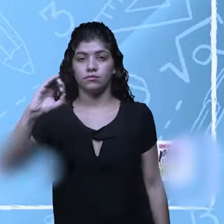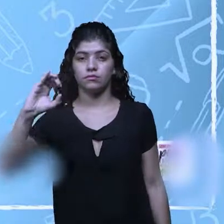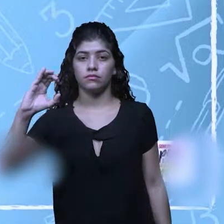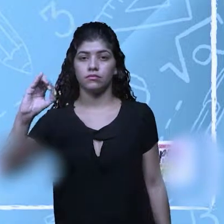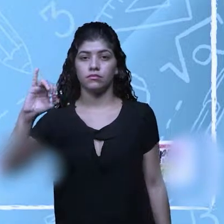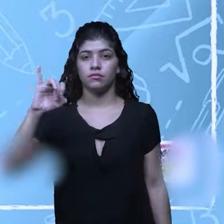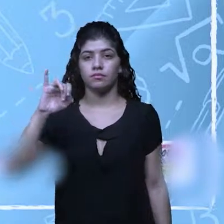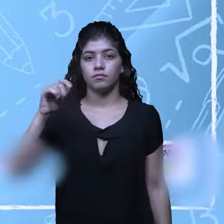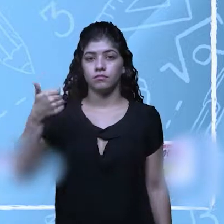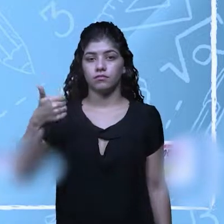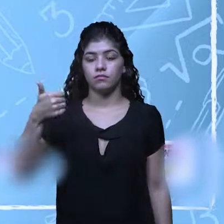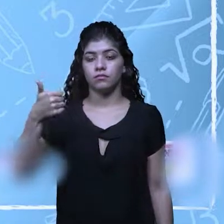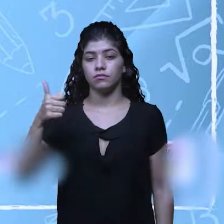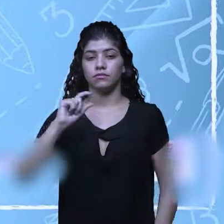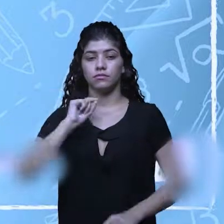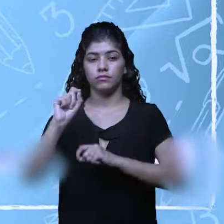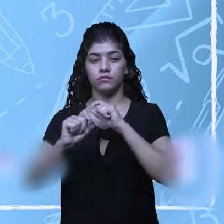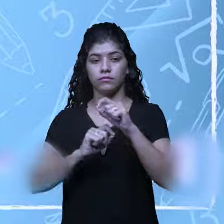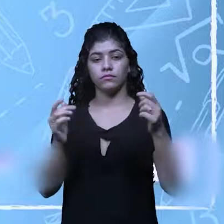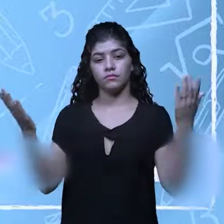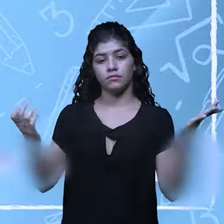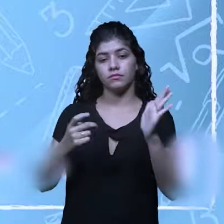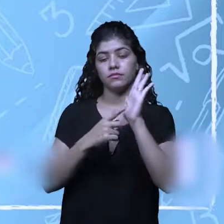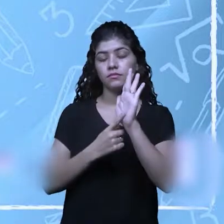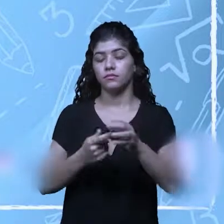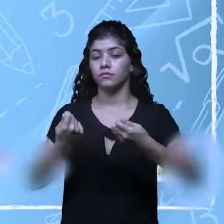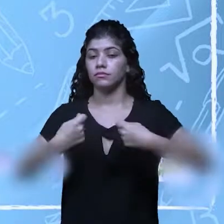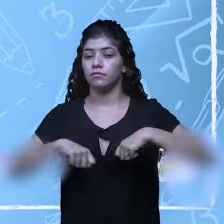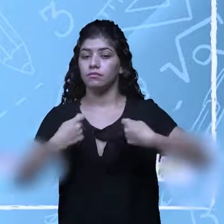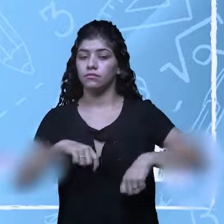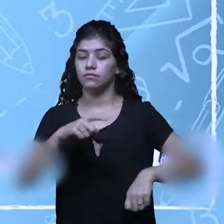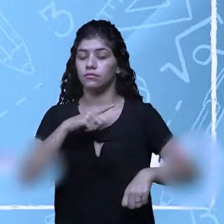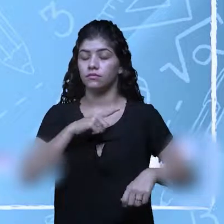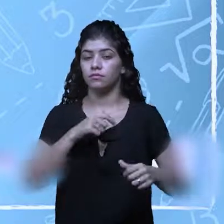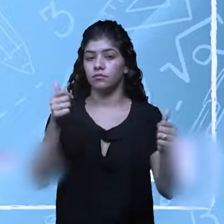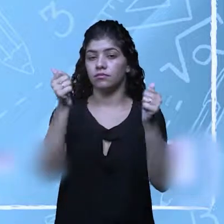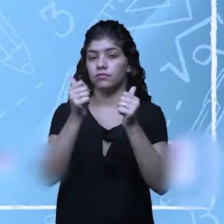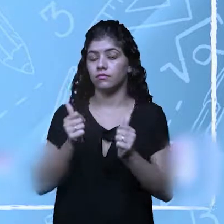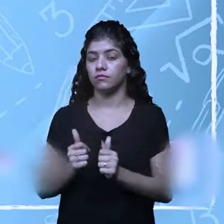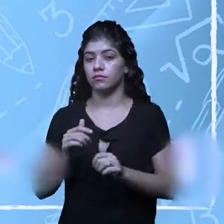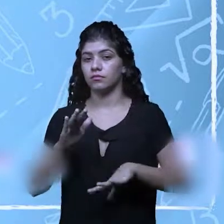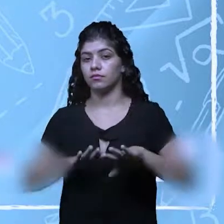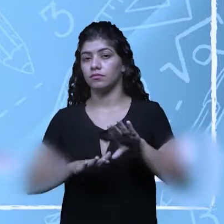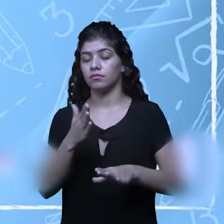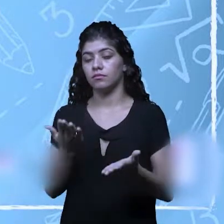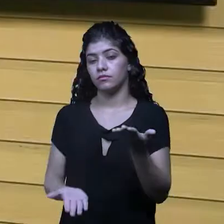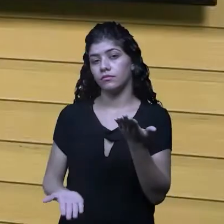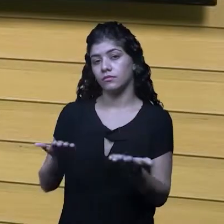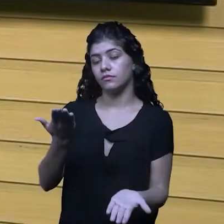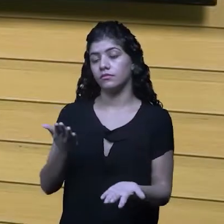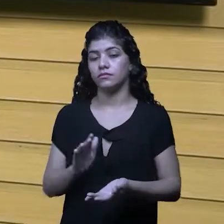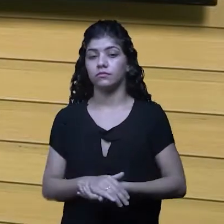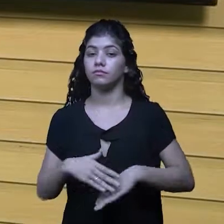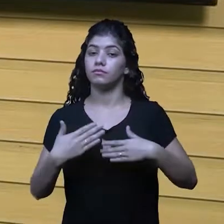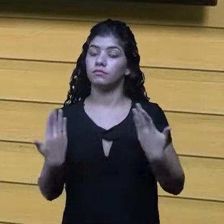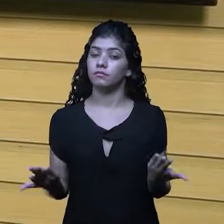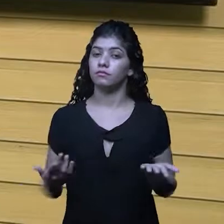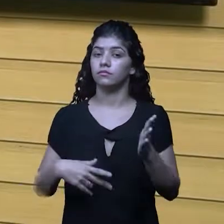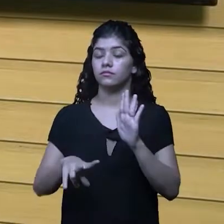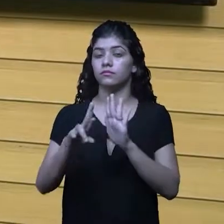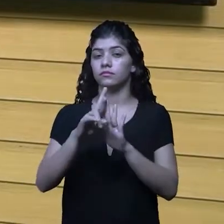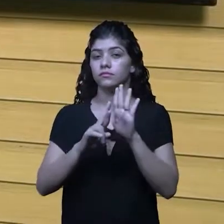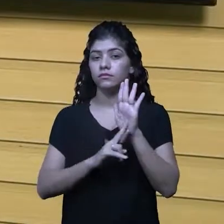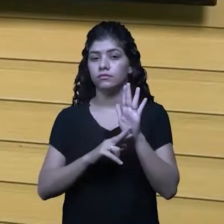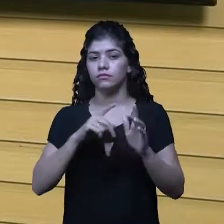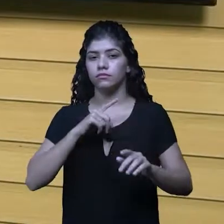apresenta requisitos sobre a necessidade de calibração ou verificação dos equipamentos de medição. Então, é essa